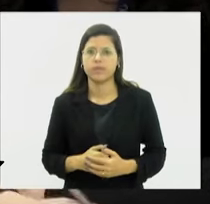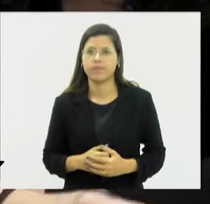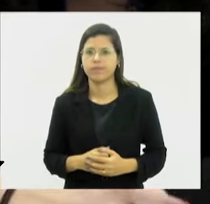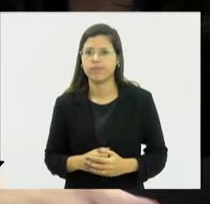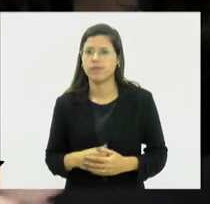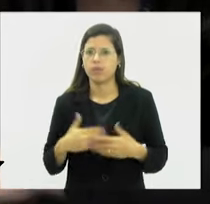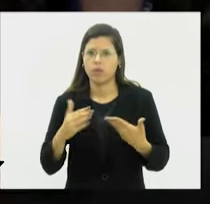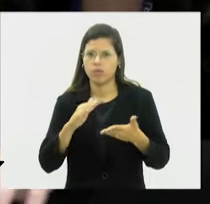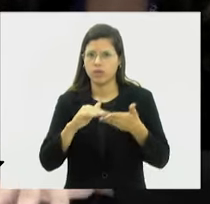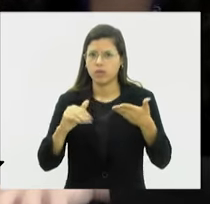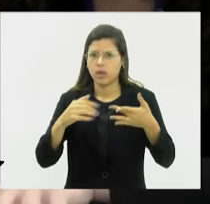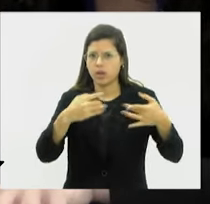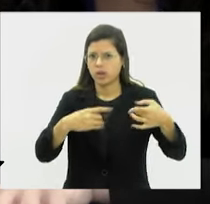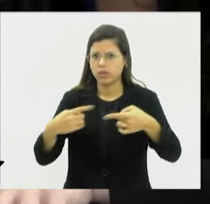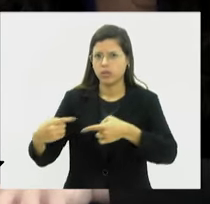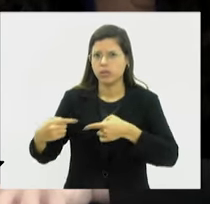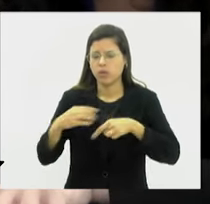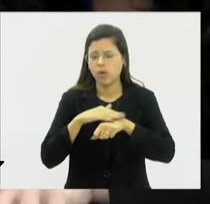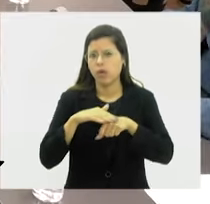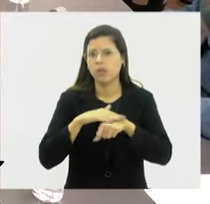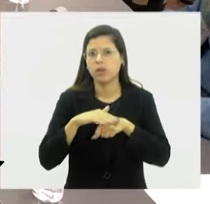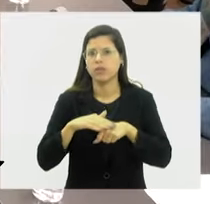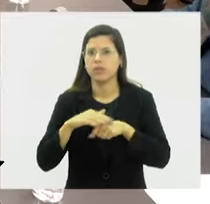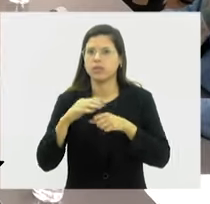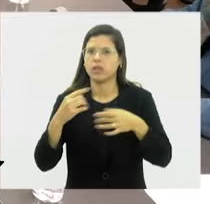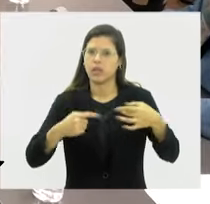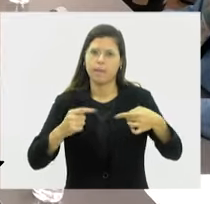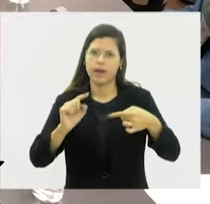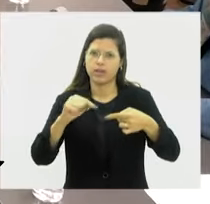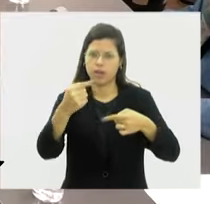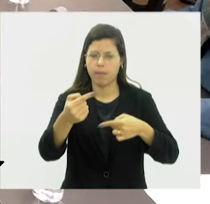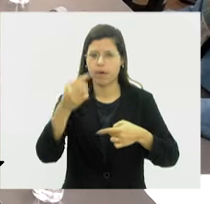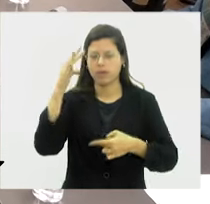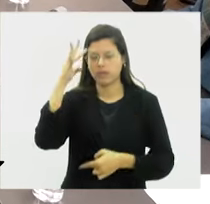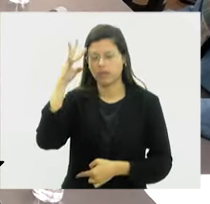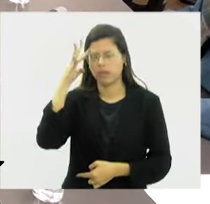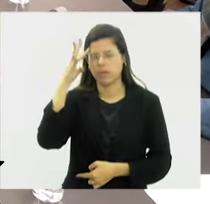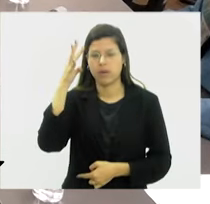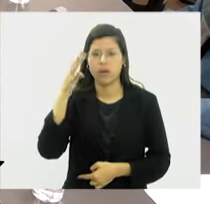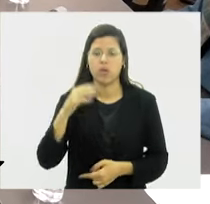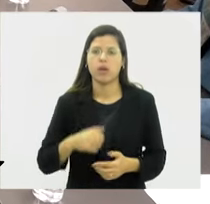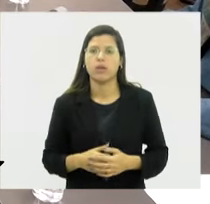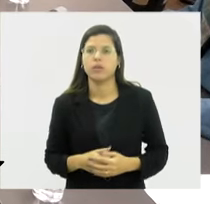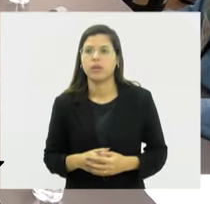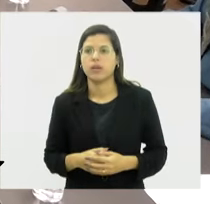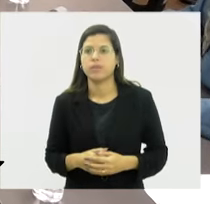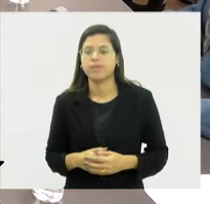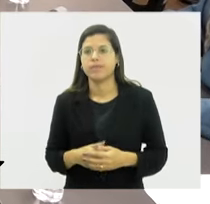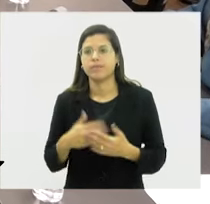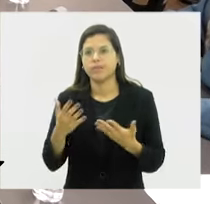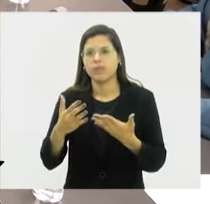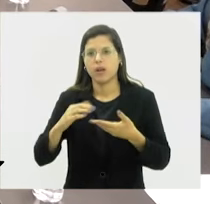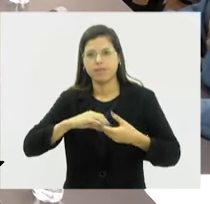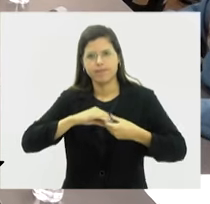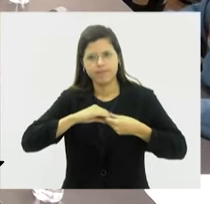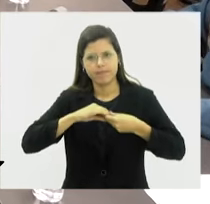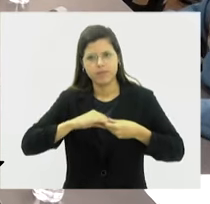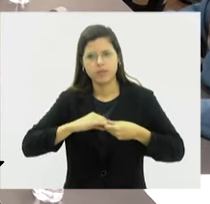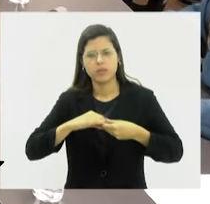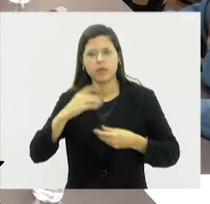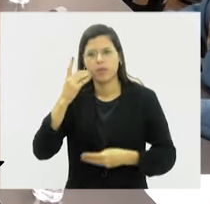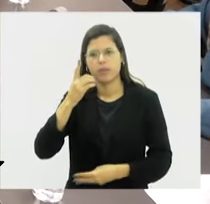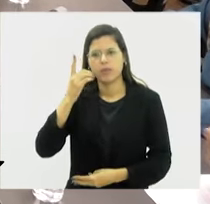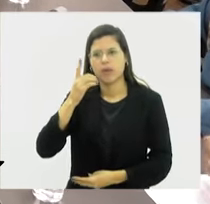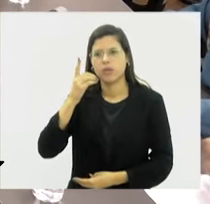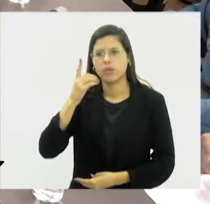próxima quarta. Pode ser? Contento. Então, retirar de pauta a pedido do relator, saudar nobre deputado, colega nosso, Jalmir